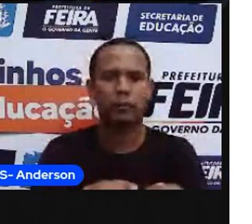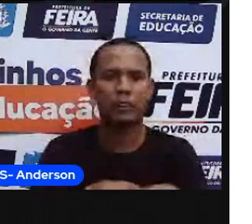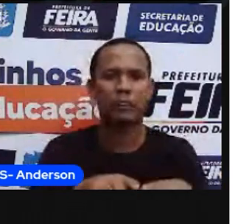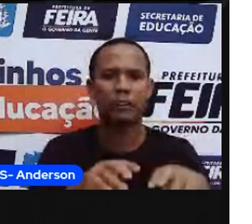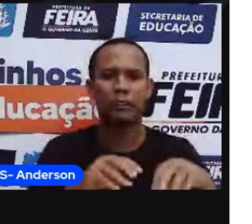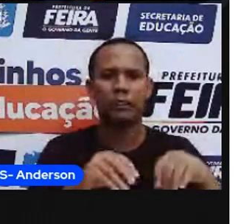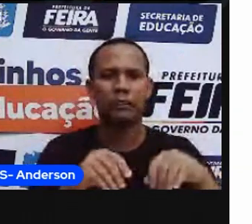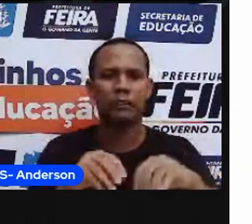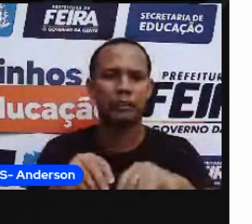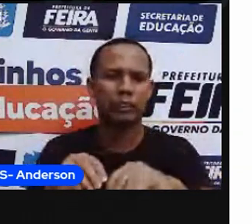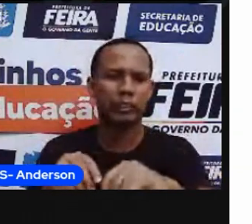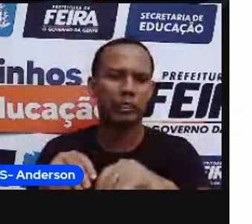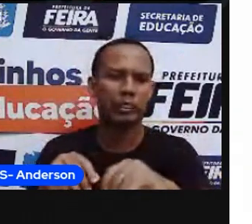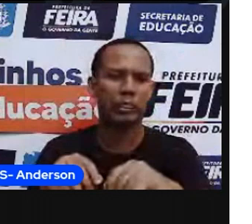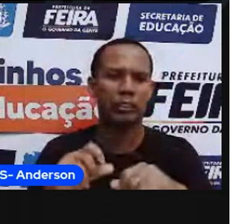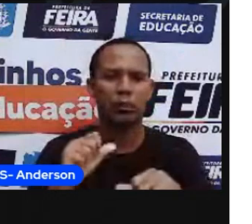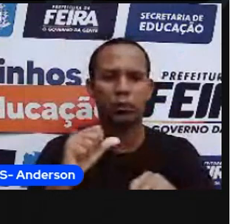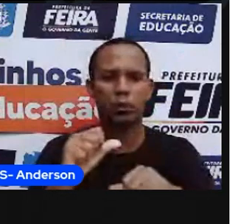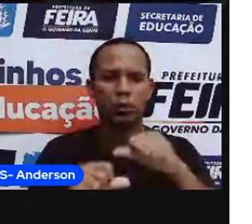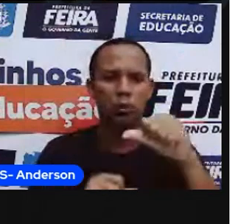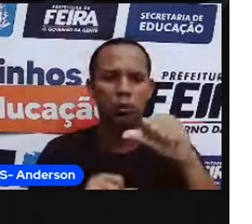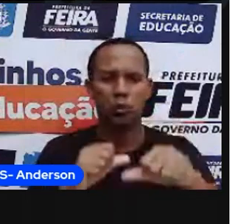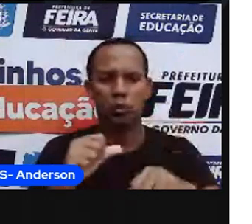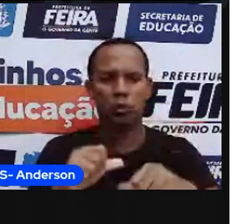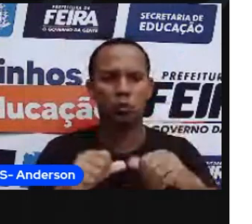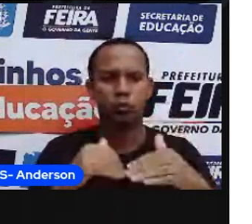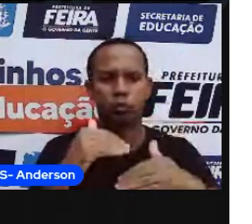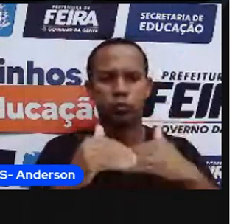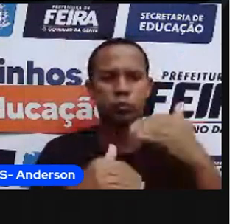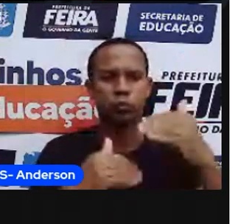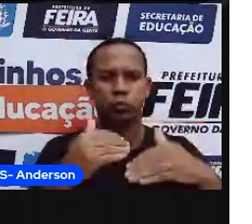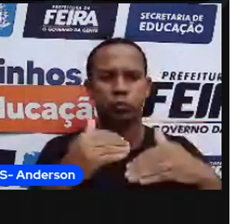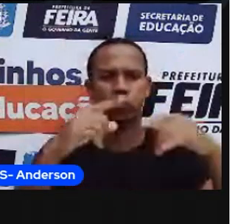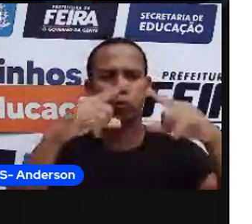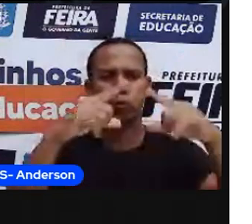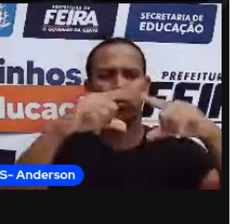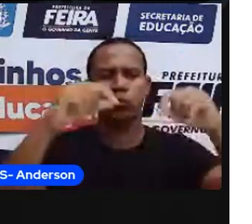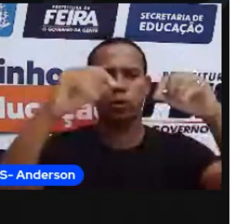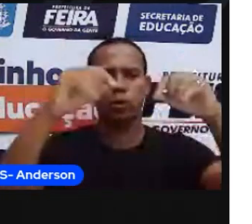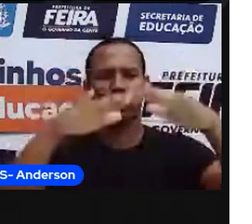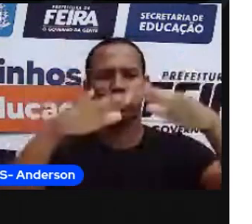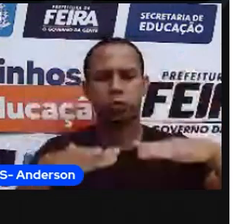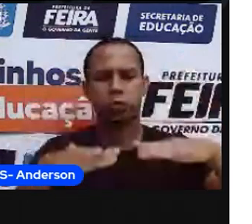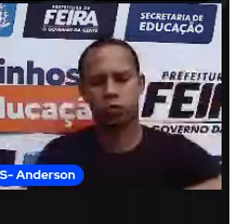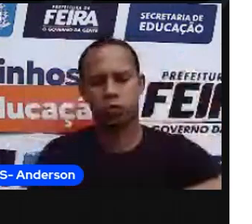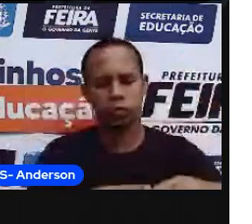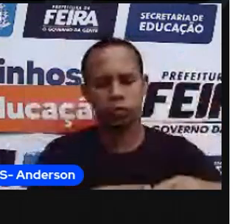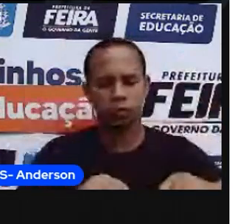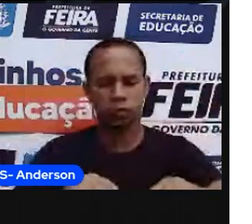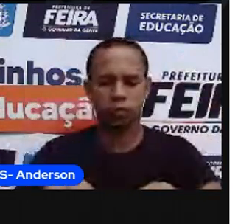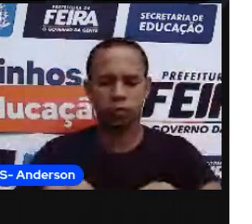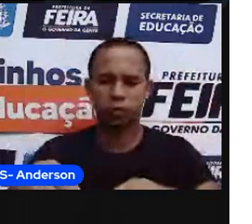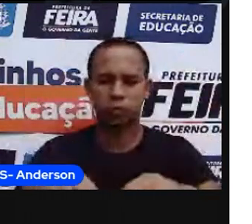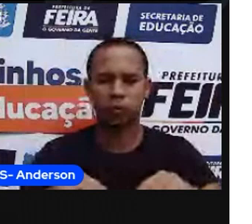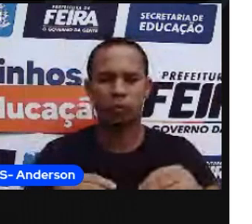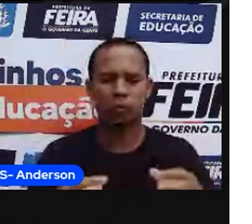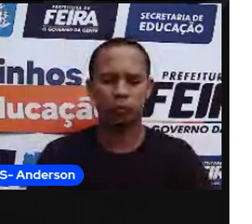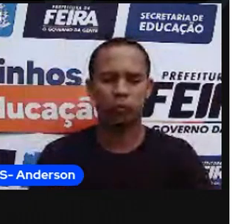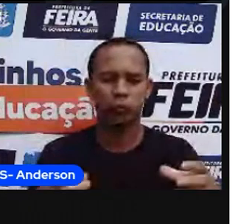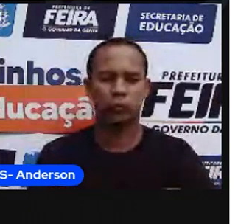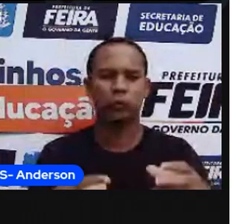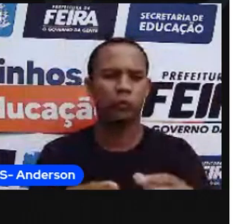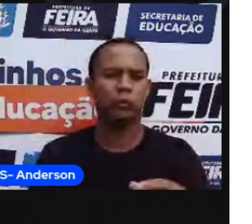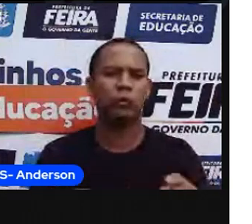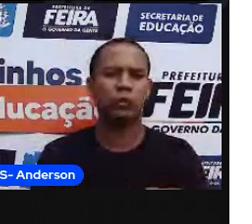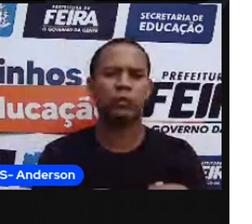que passou por um processo onde as folhas caíram das árvores e elas foram se decompondo ali, enriquecendo esta